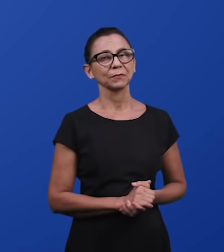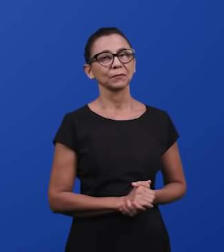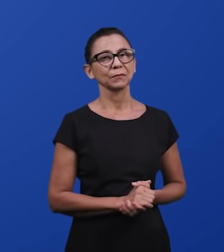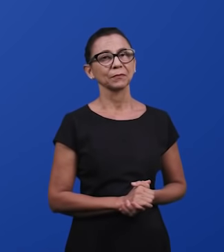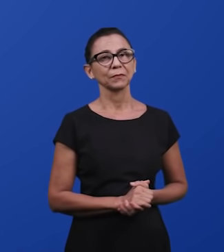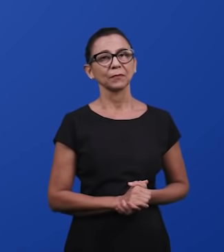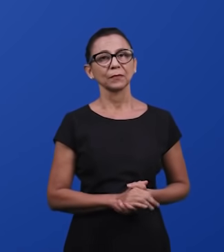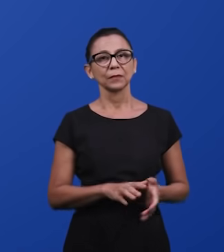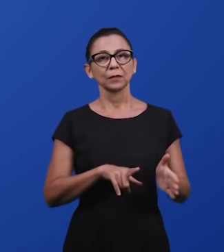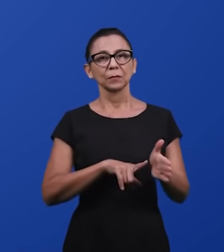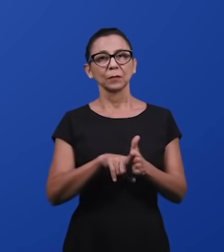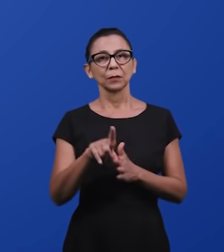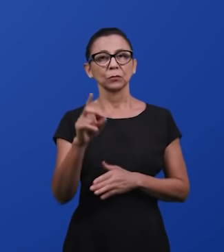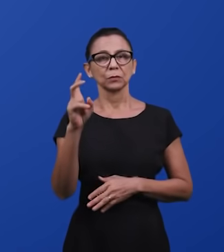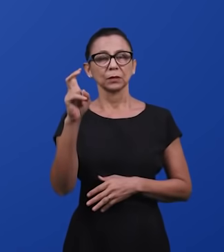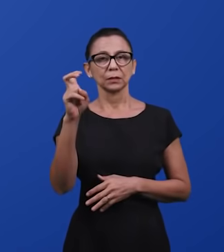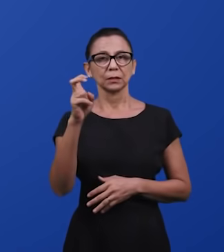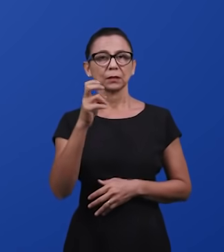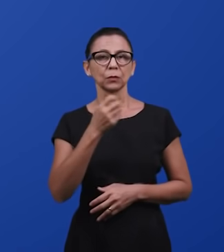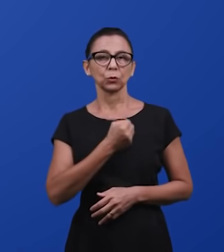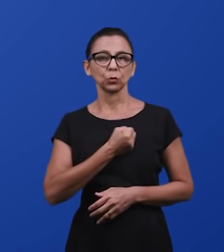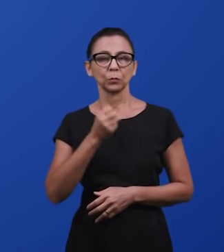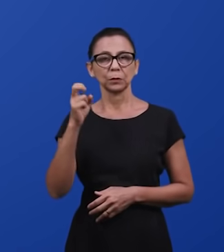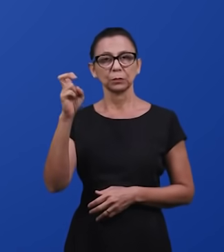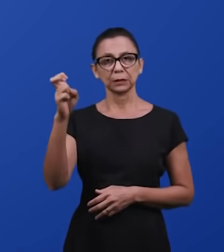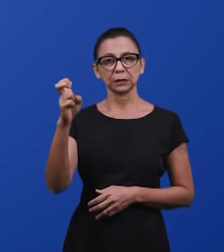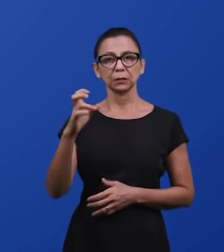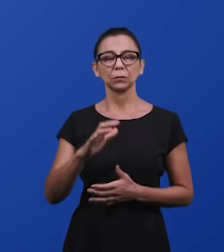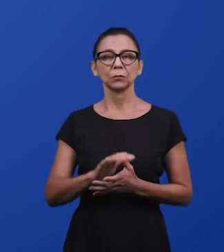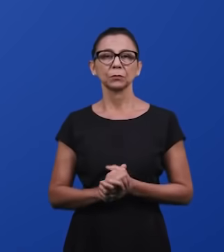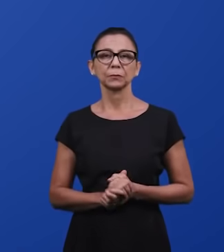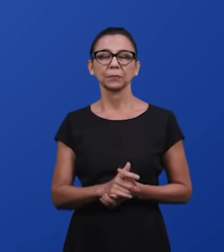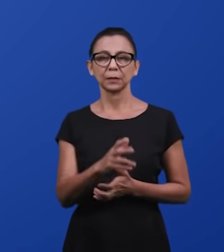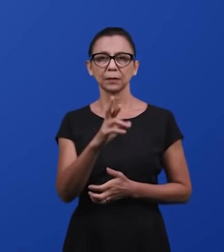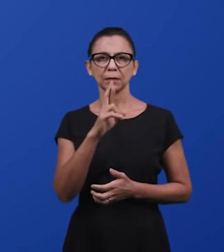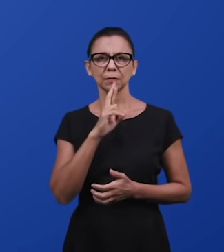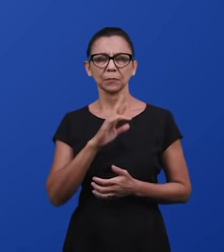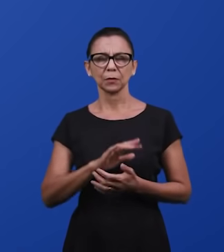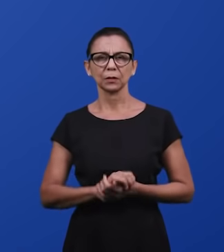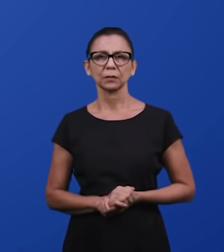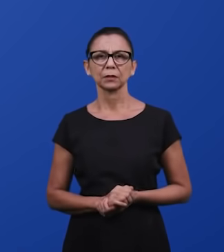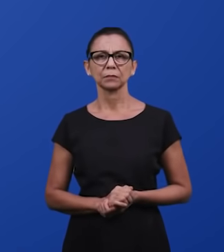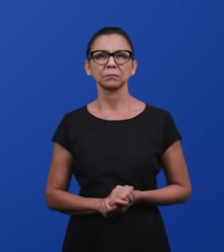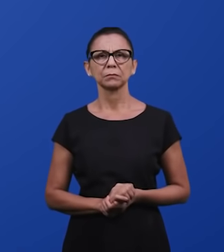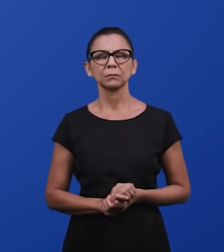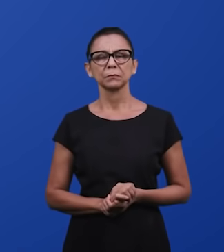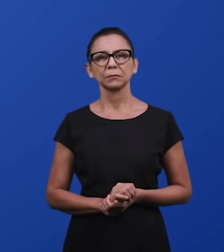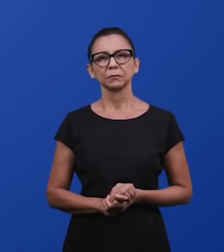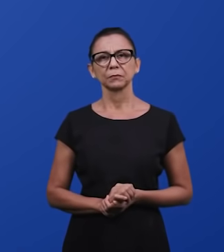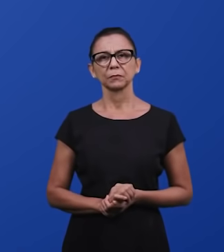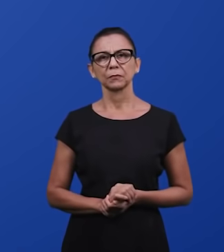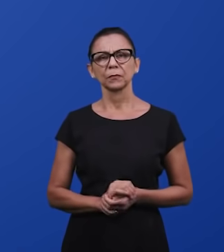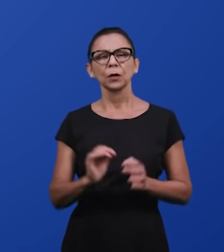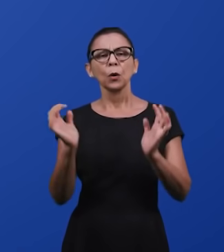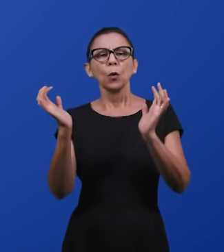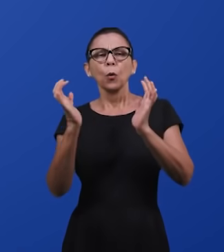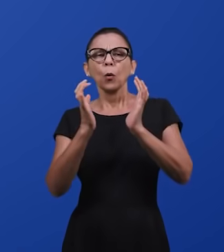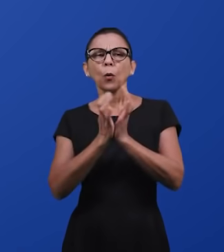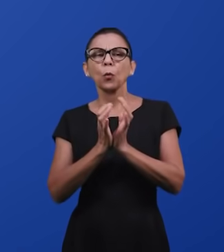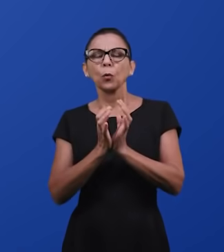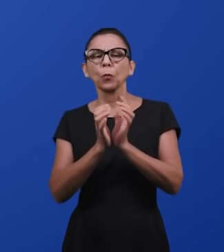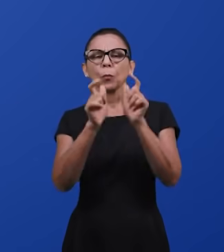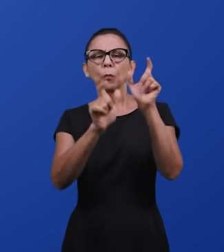vou responder a pergunta 5 da Escola Bíblica Dominical, que diz: quem são os convidados do